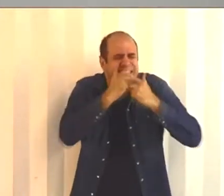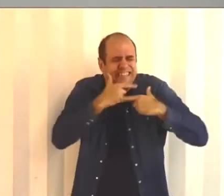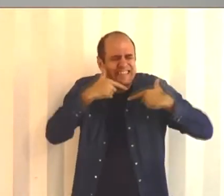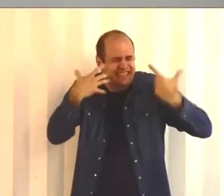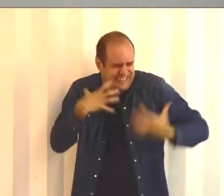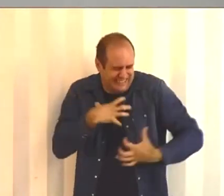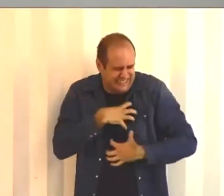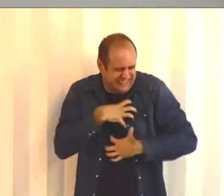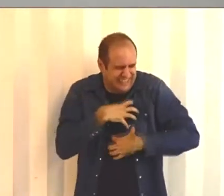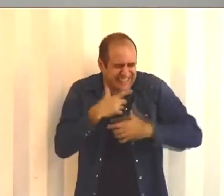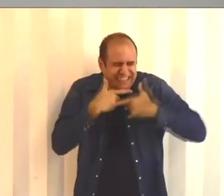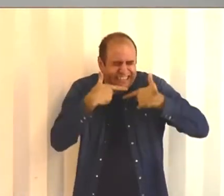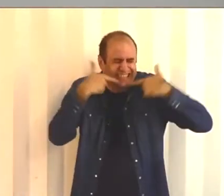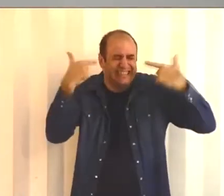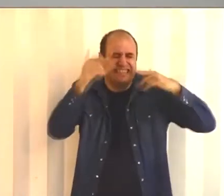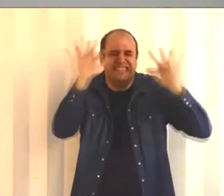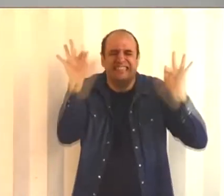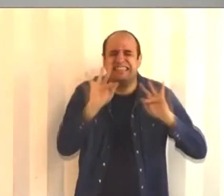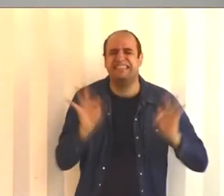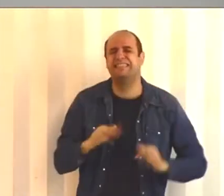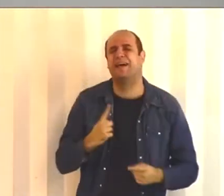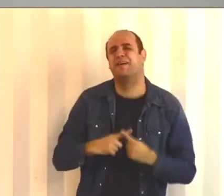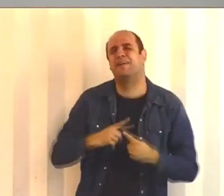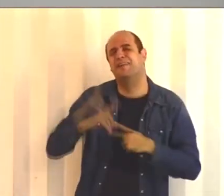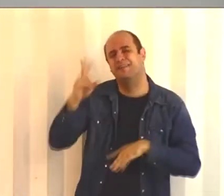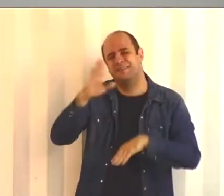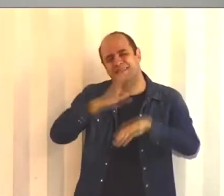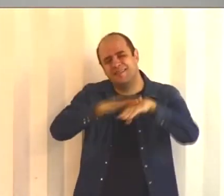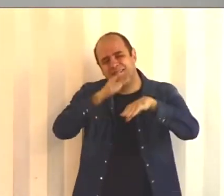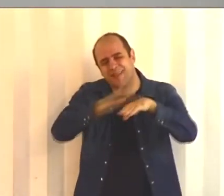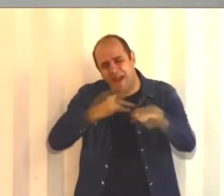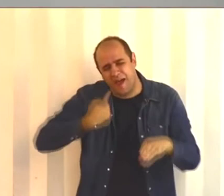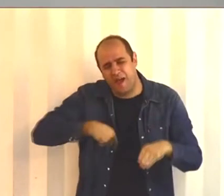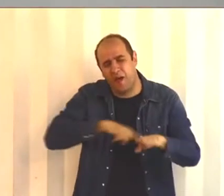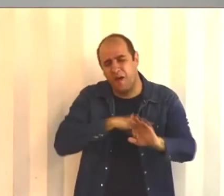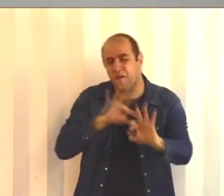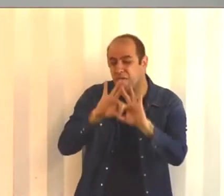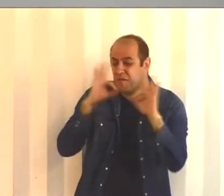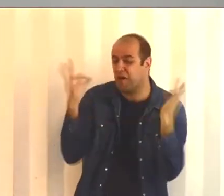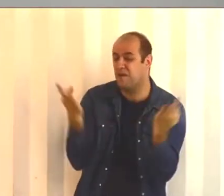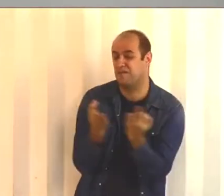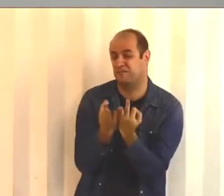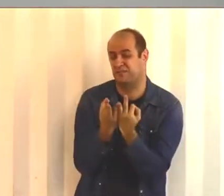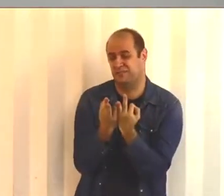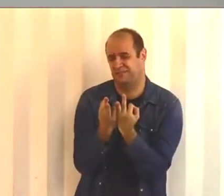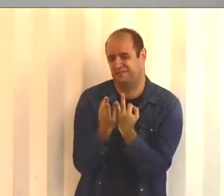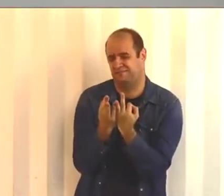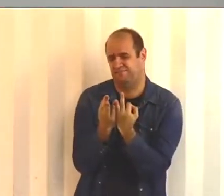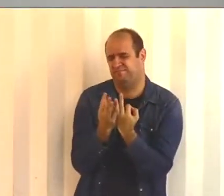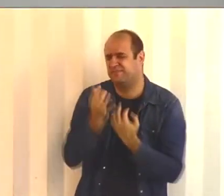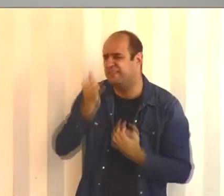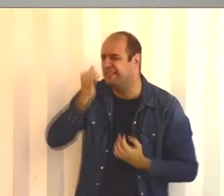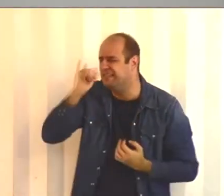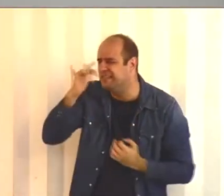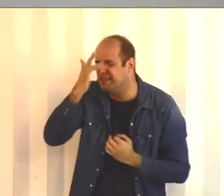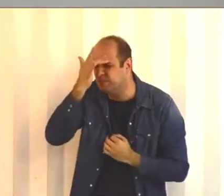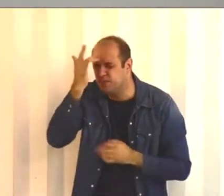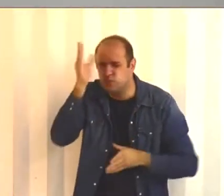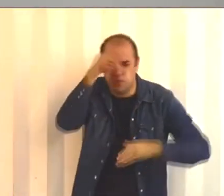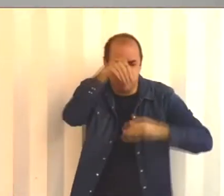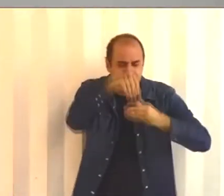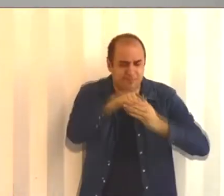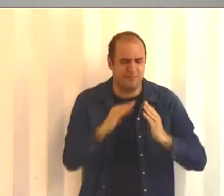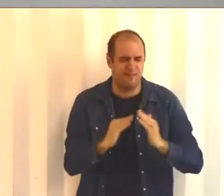no coração de alegria, porque o Senhor chamou a nossa casa. Senhor, e se houver alguém dentro da nossa casa que ainda não